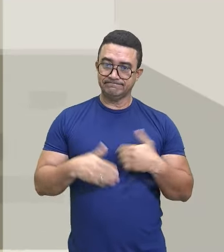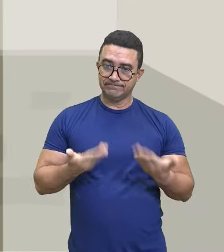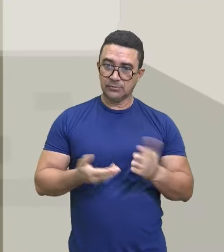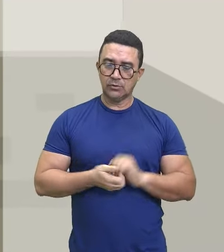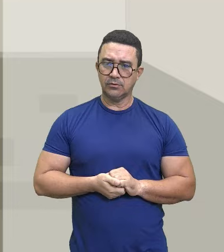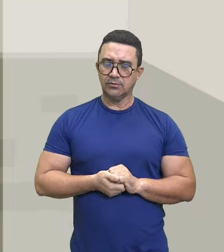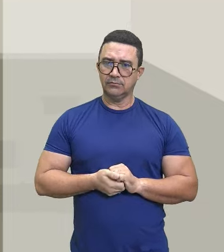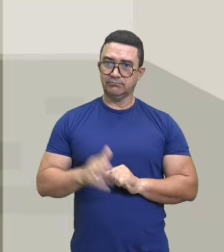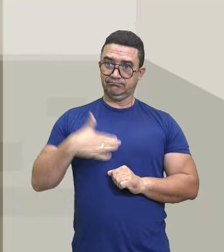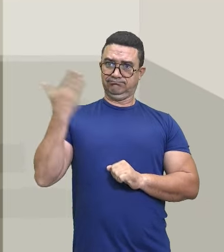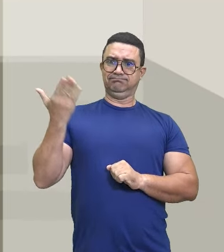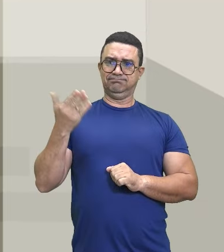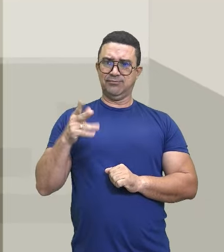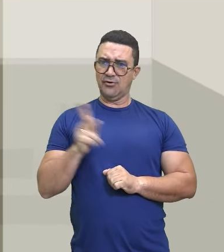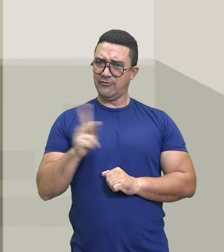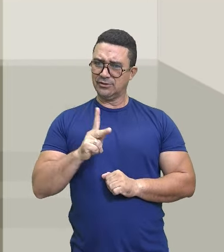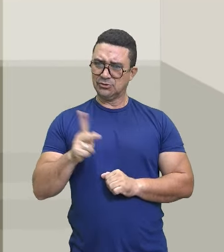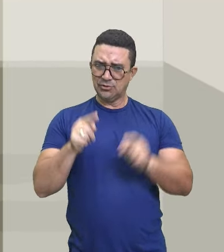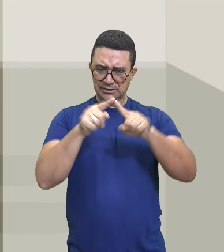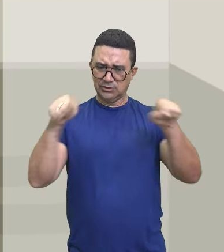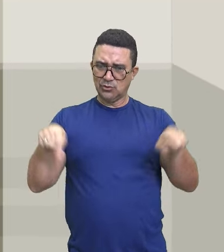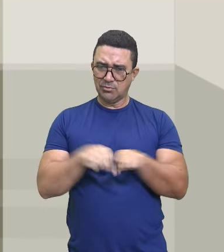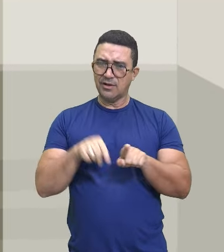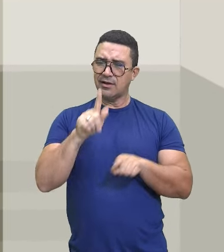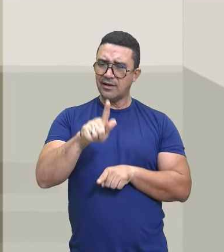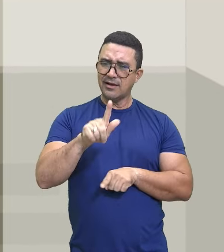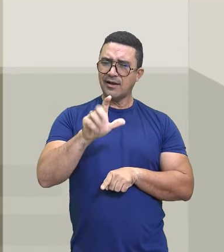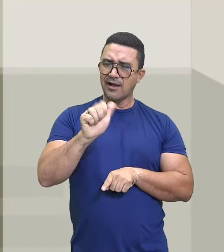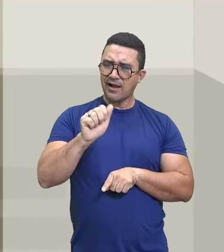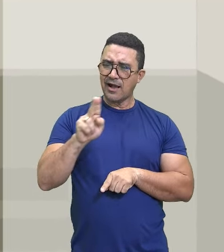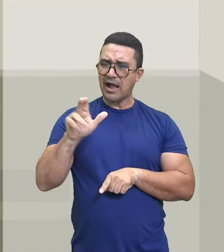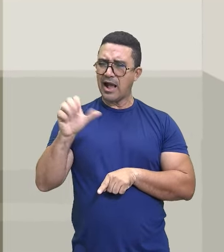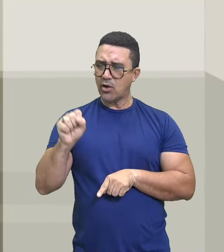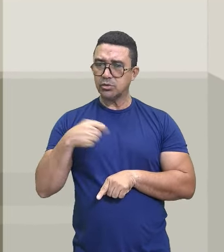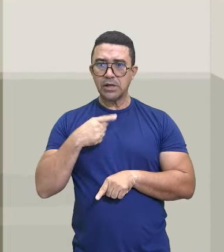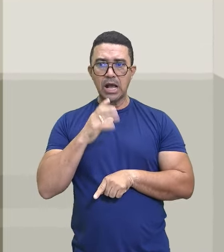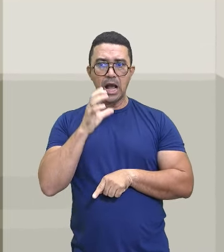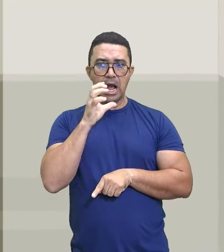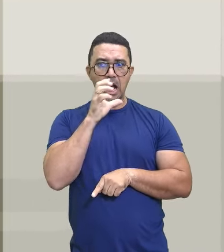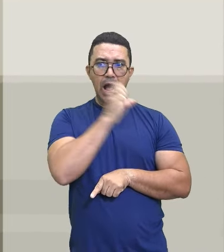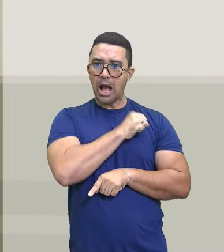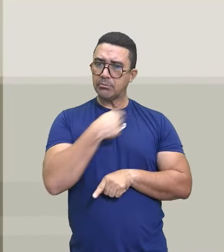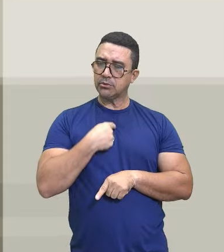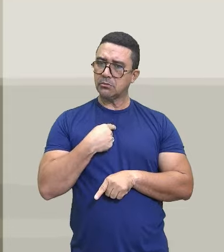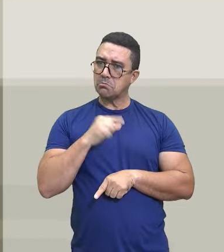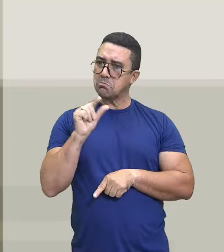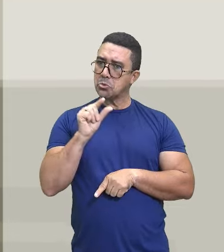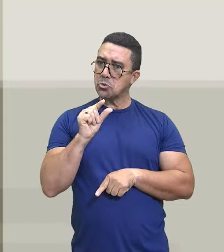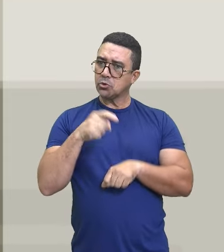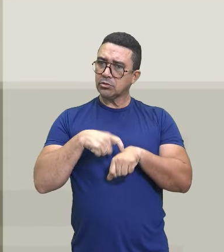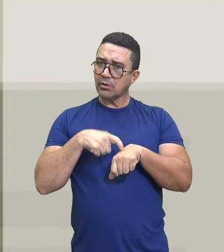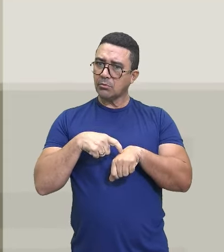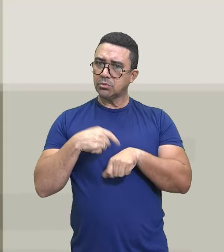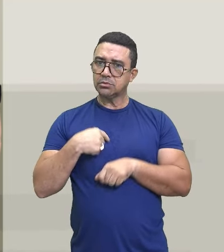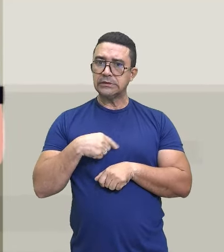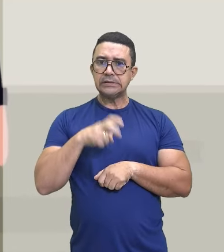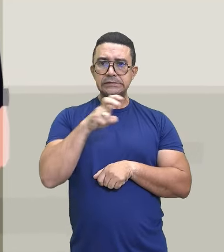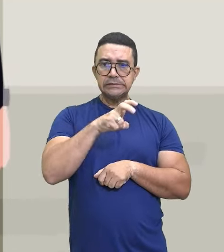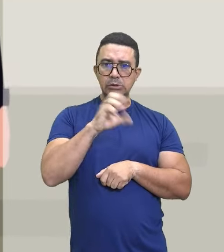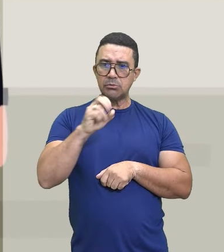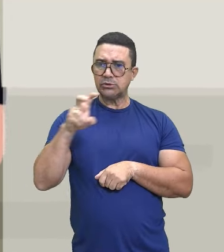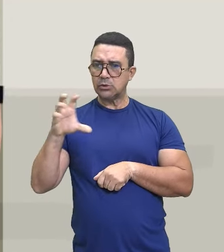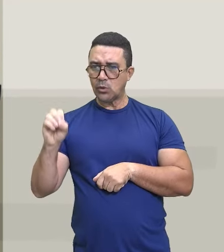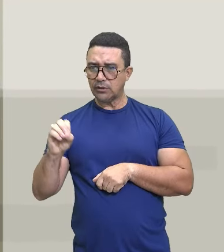surpresa do professor e de toda a turma, Gauss, em pouquíssimo tempo, terminou e falou o resultado: